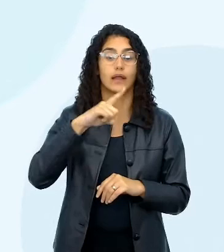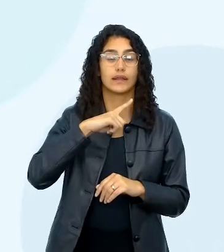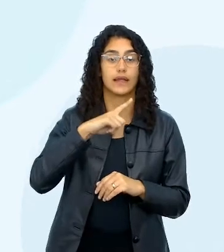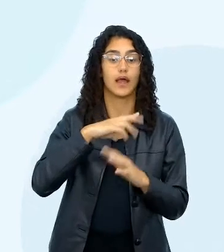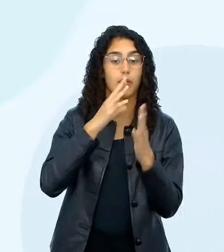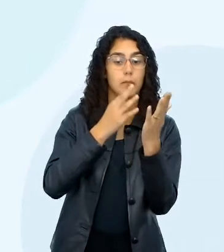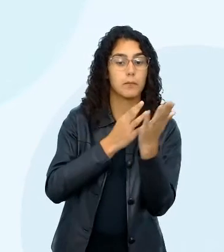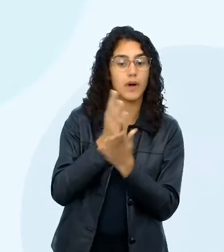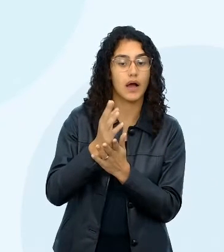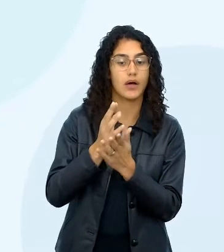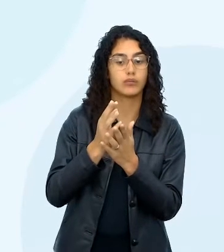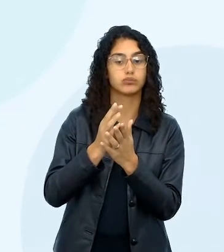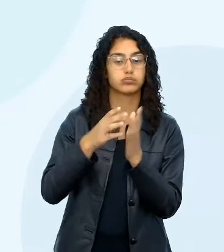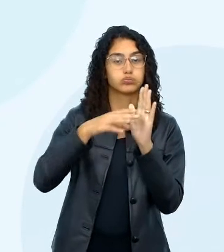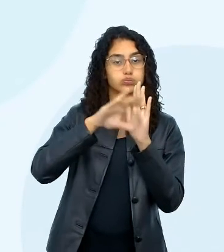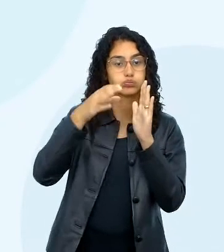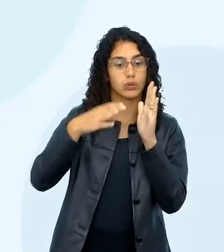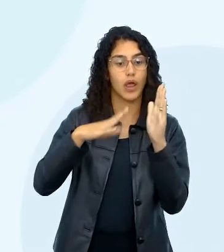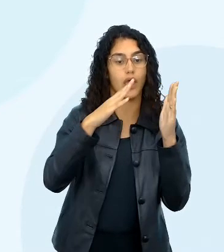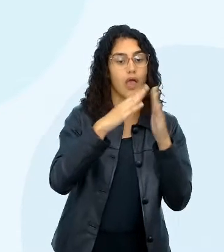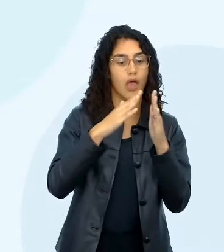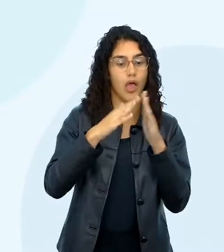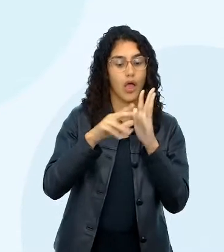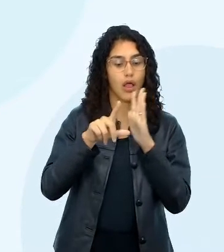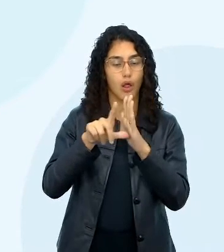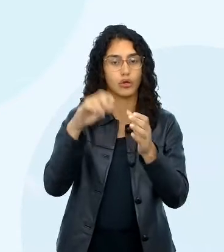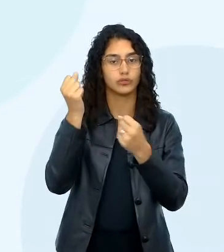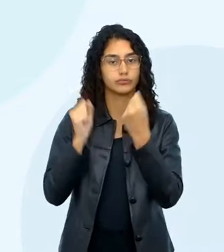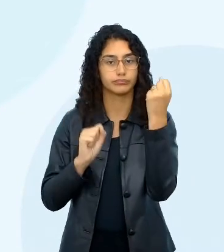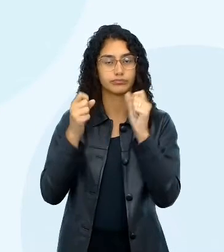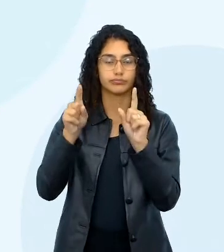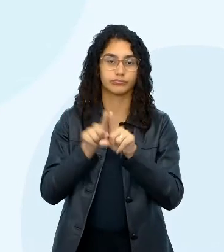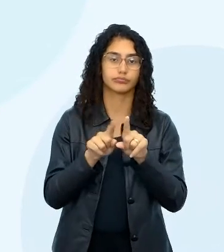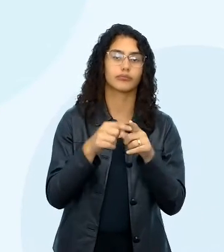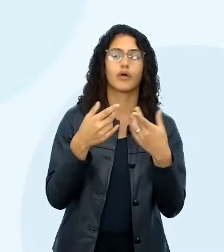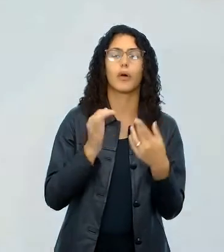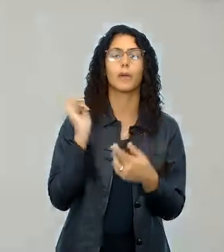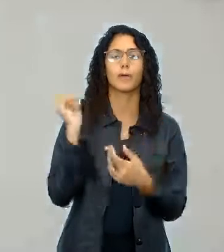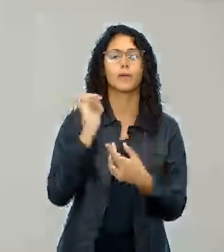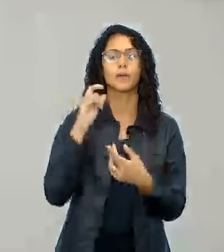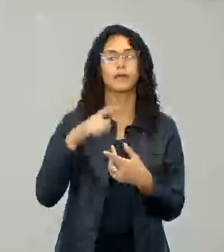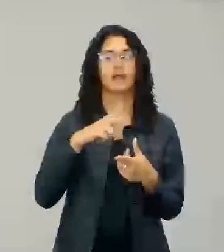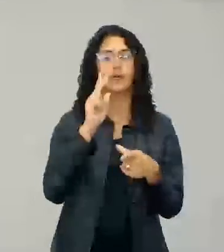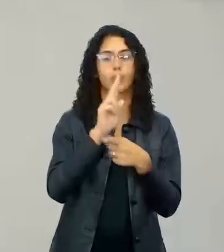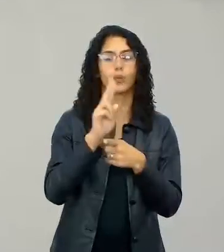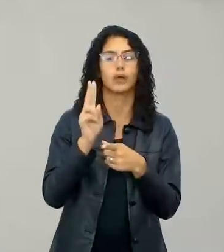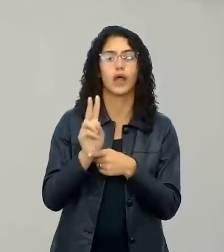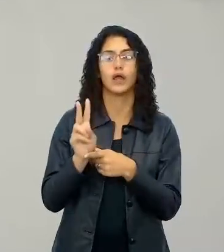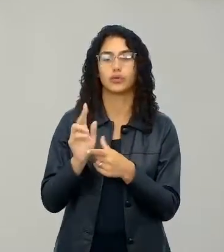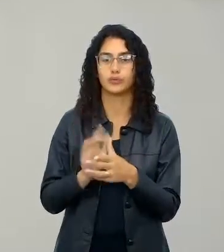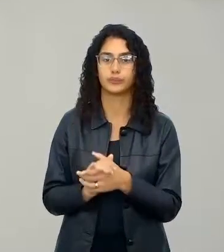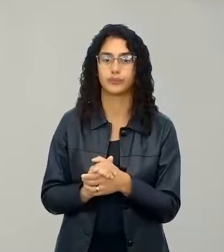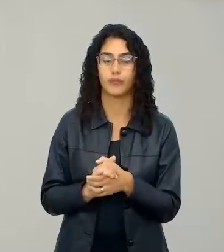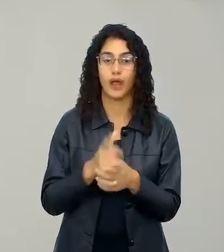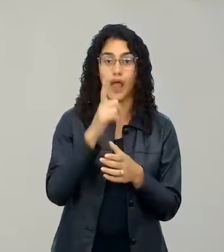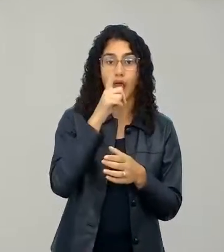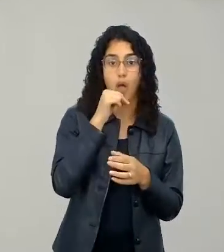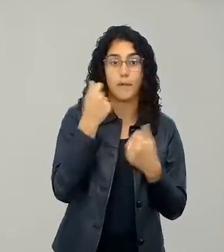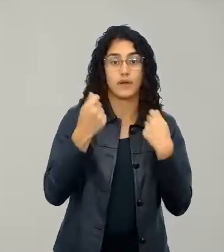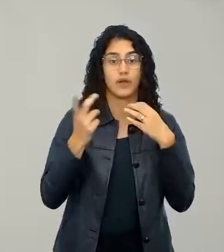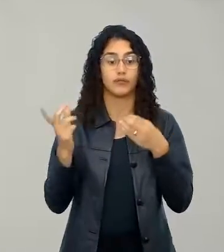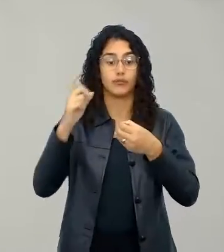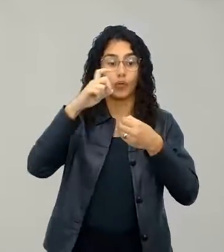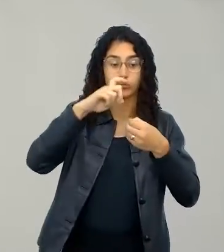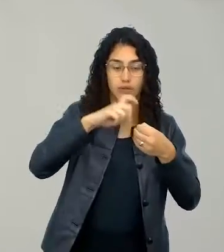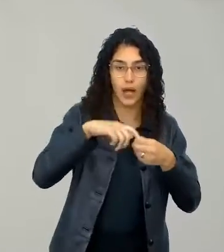de esgoto de residências, comércios e indústrias. Ou seja, olha a importância do tratamento. Essa água ela tem que